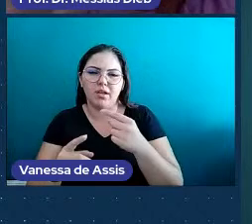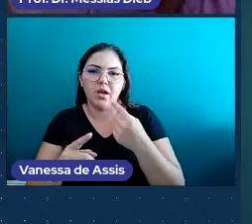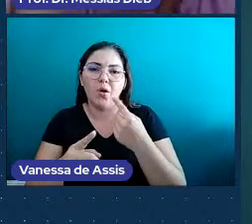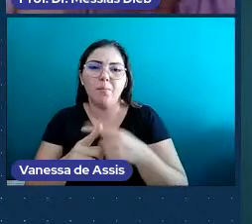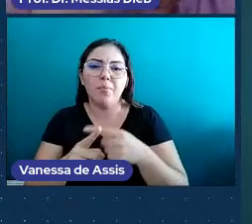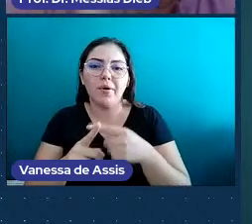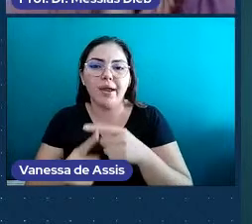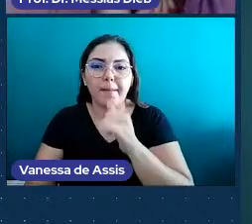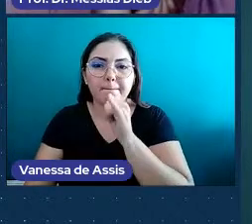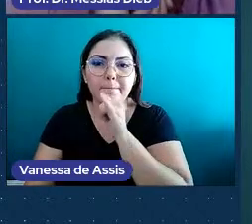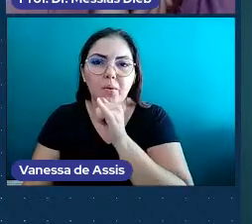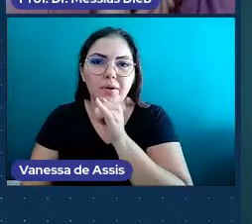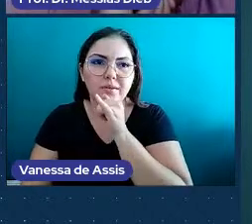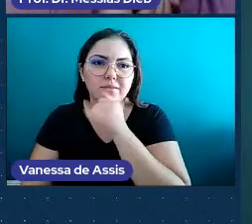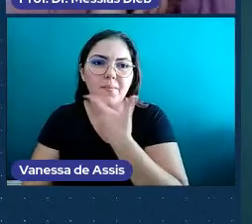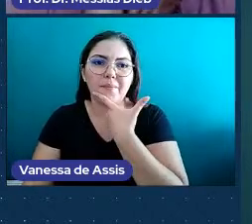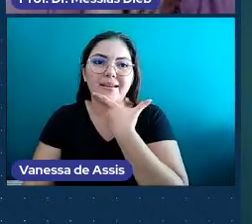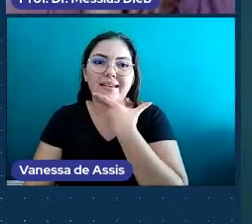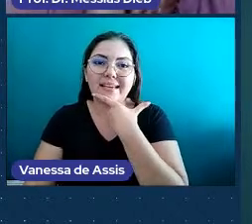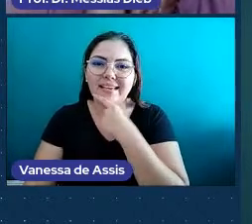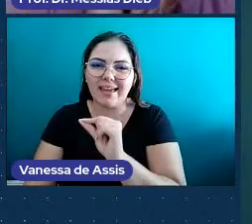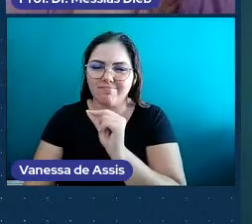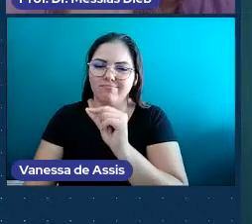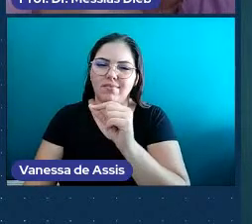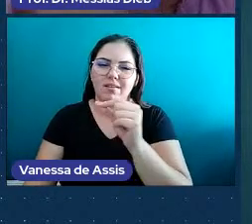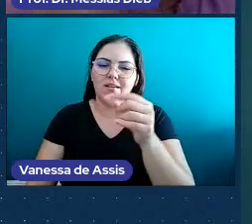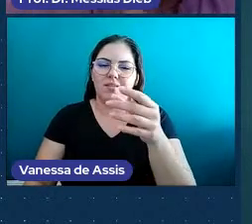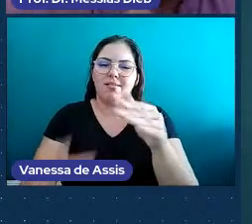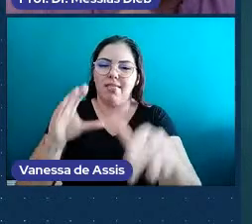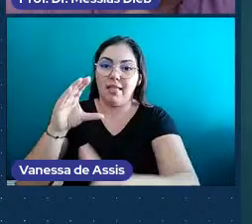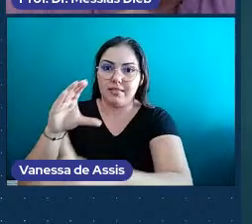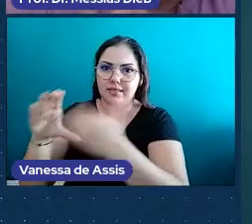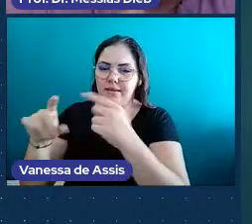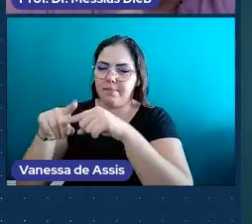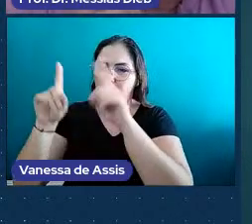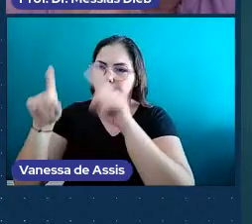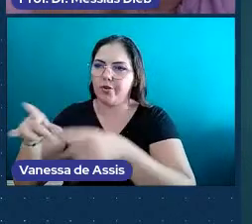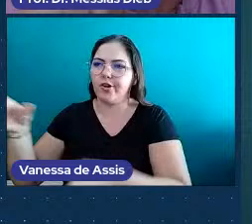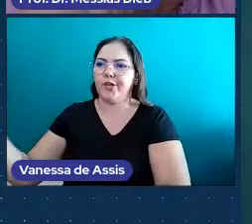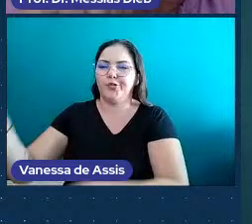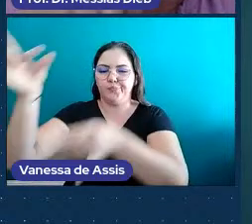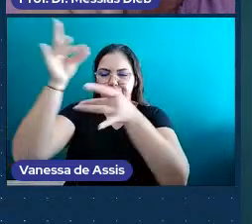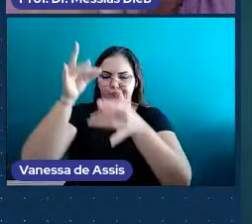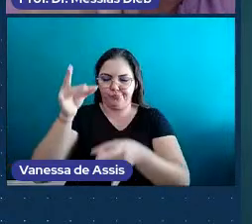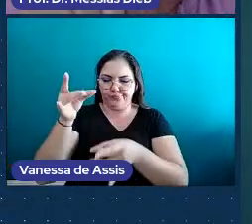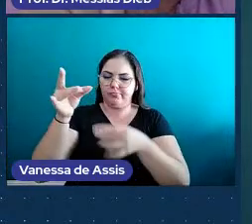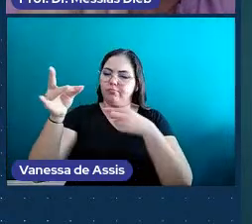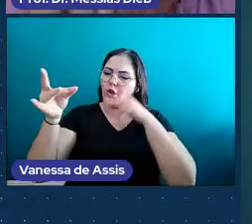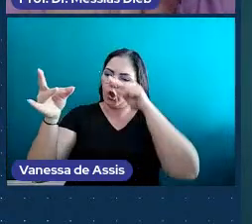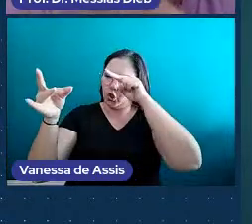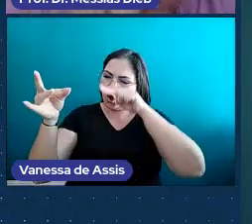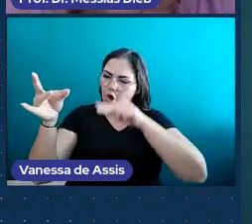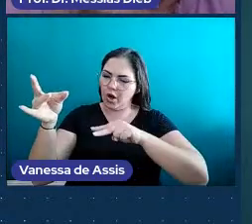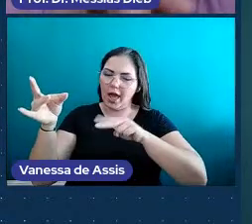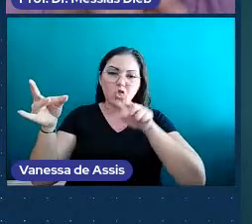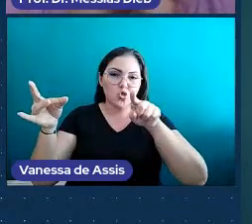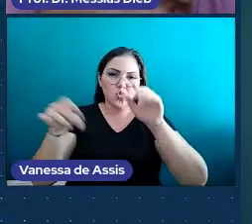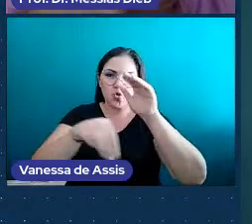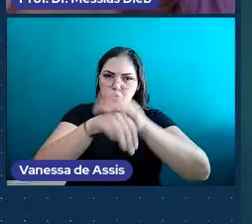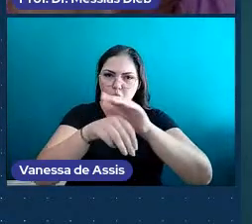que você queria me dizer. Então, como não há essa possibilidade, é muito importante que a